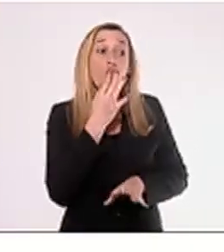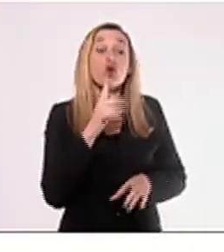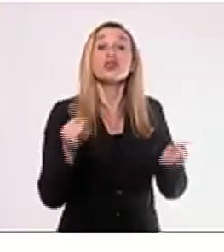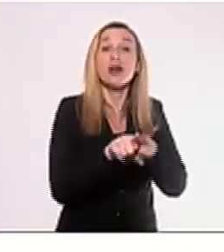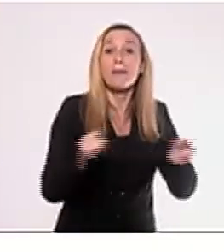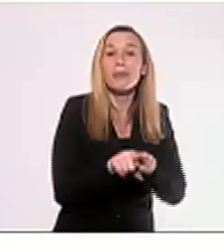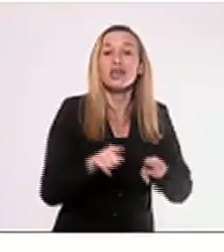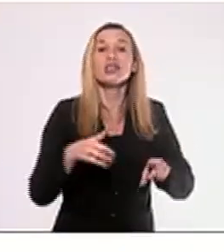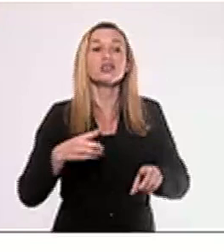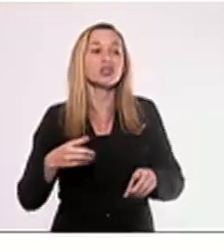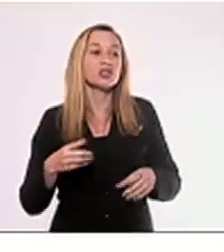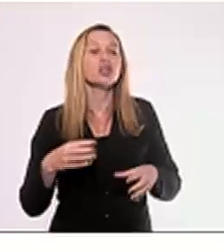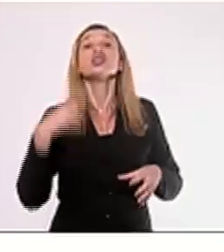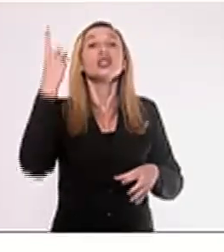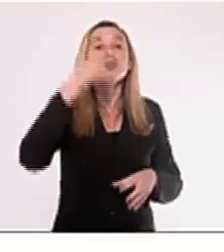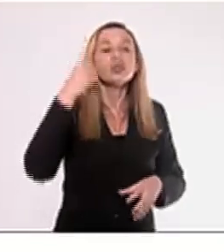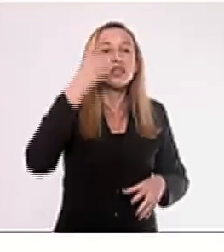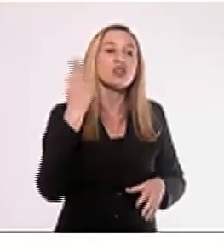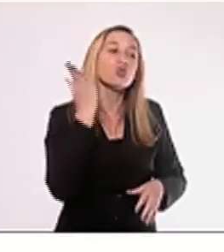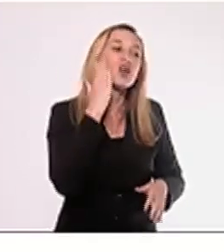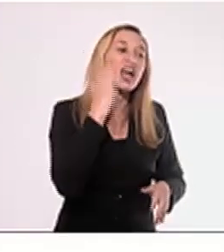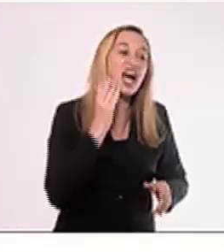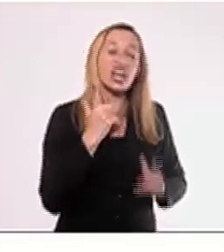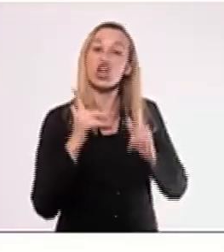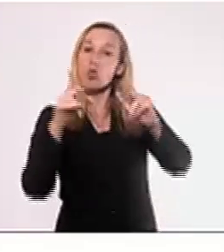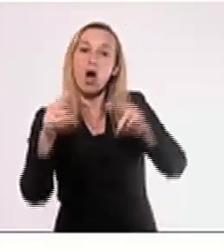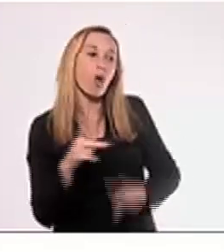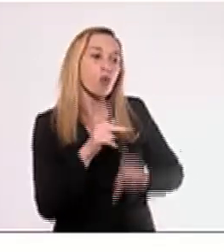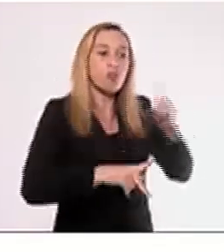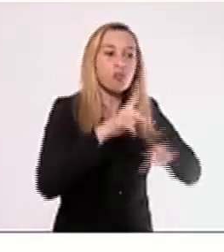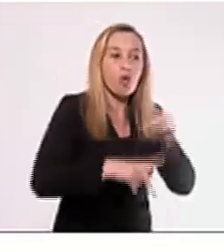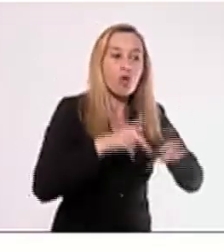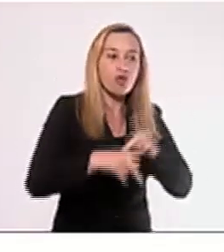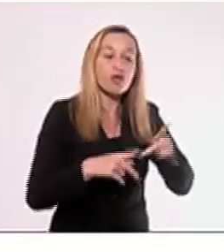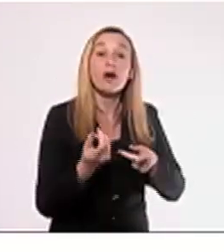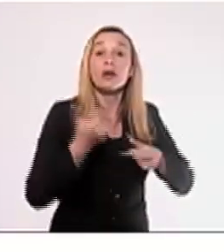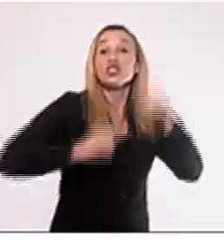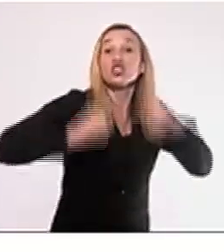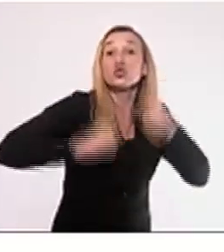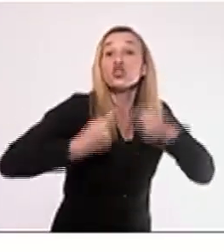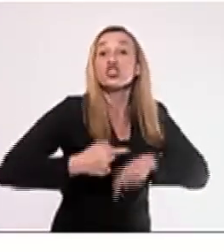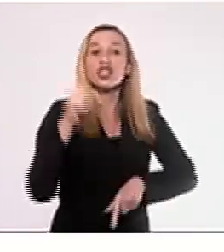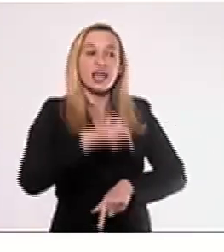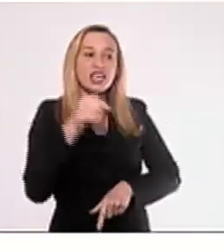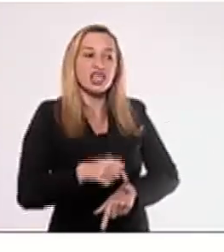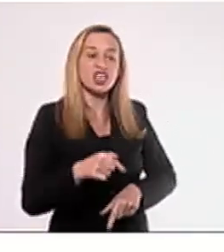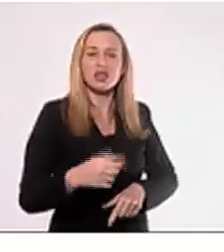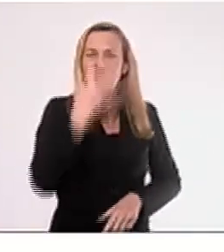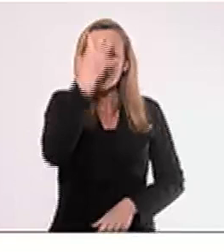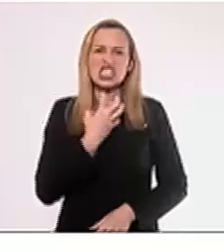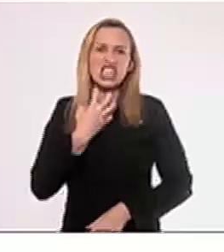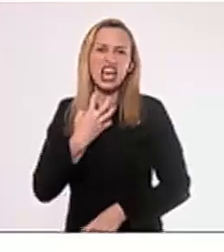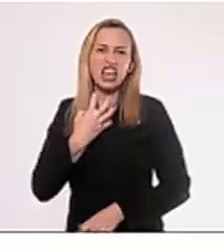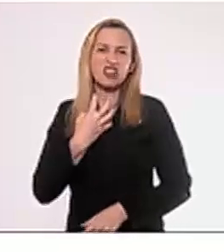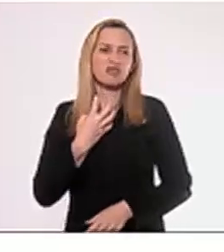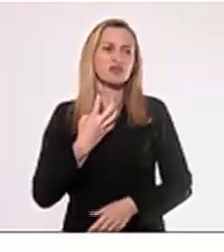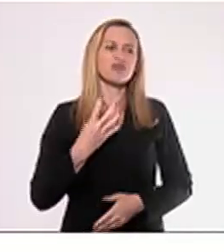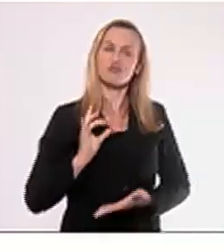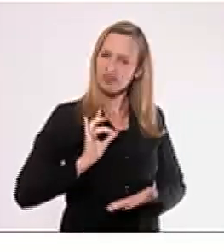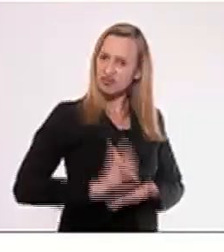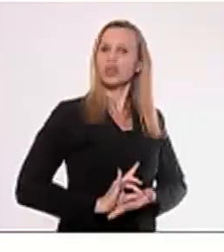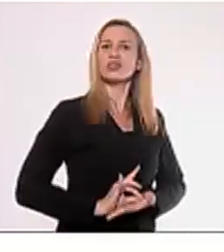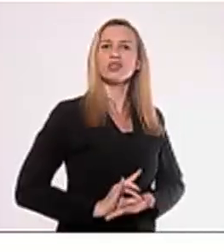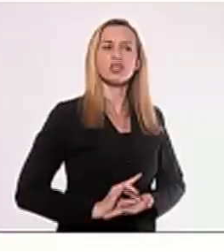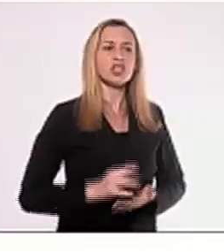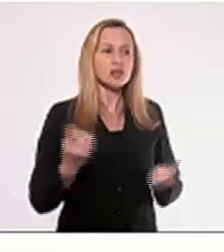parlamento, trazendo cara de povo, pautas do povo para ser discutida de maneira séria, relevante, que